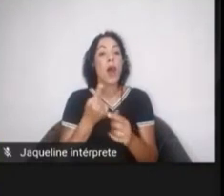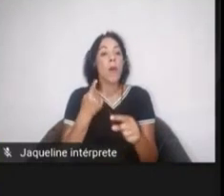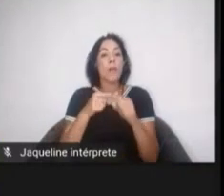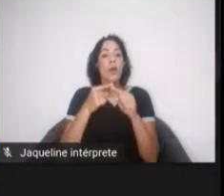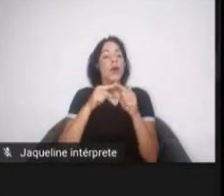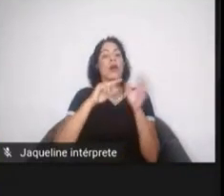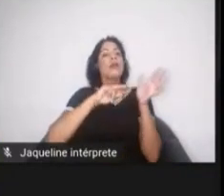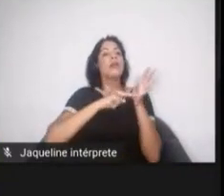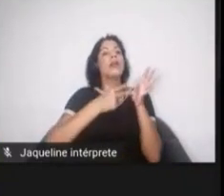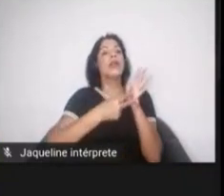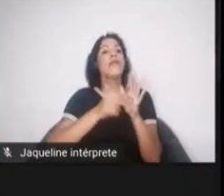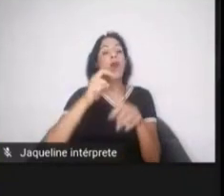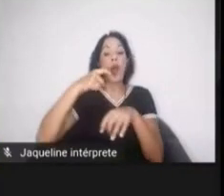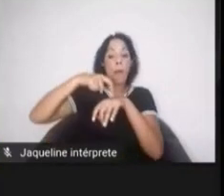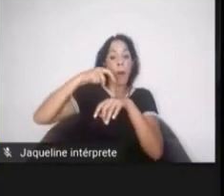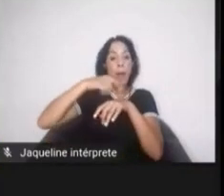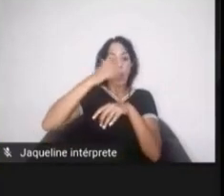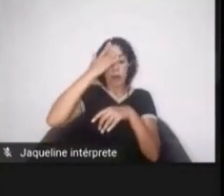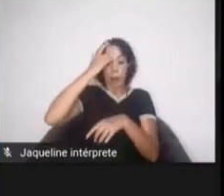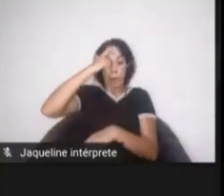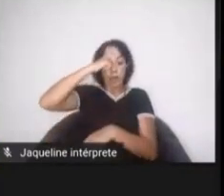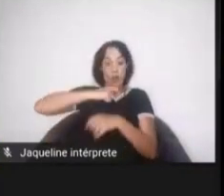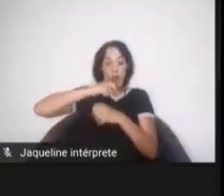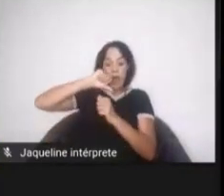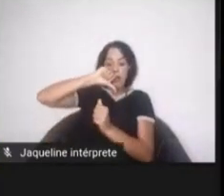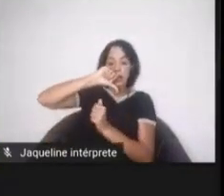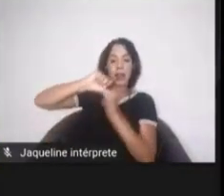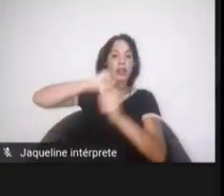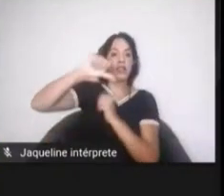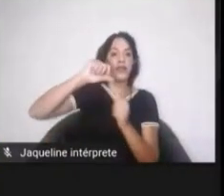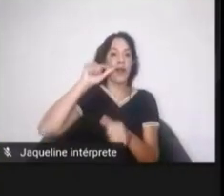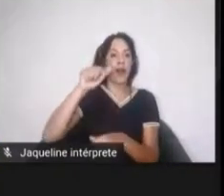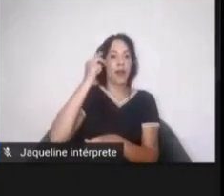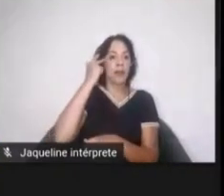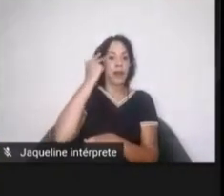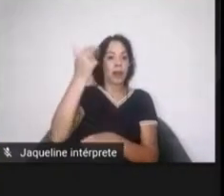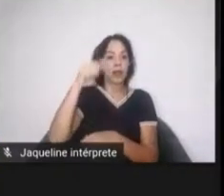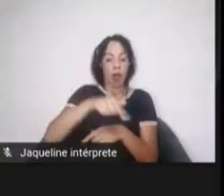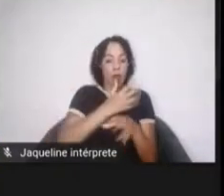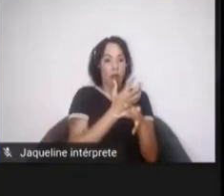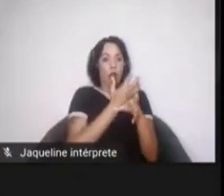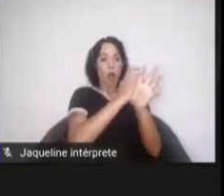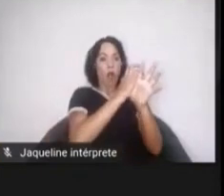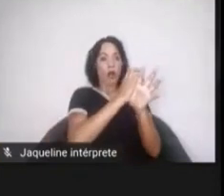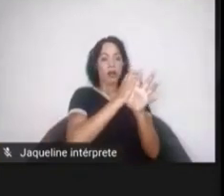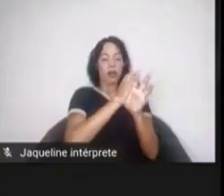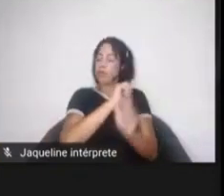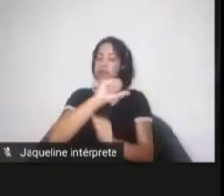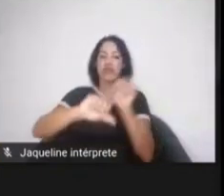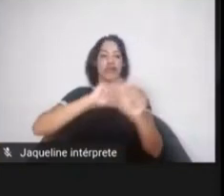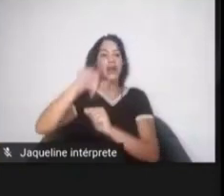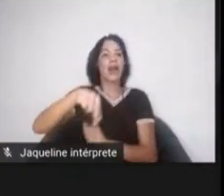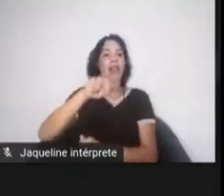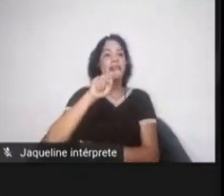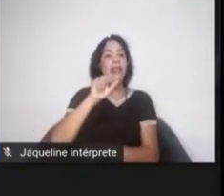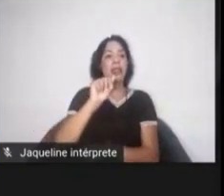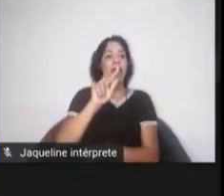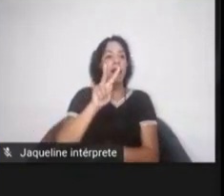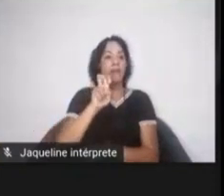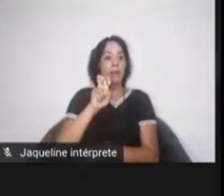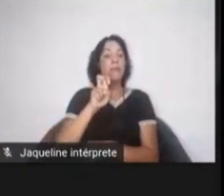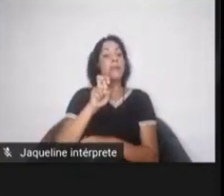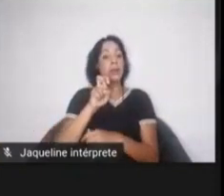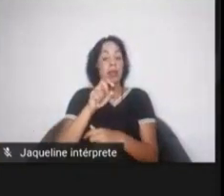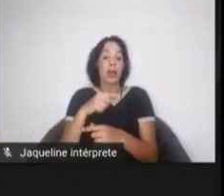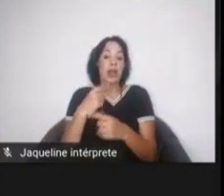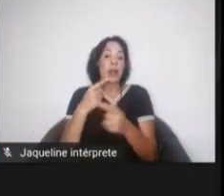natureza. Então, a tecnologia é quando nós transformamos algo que não está feito para aquilo, e